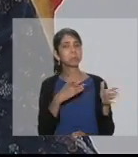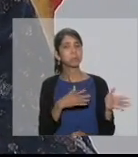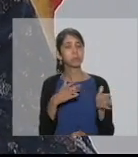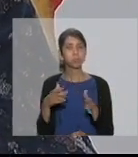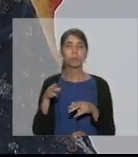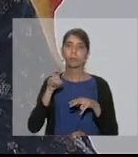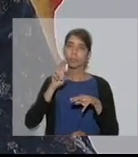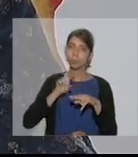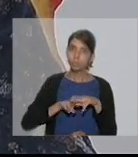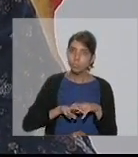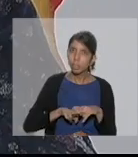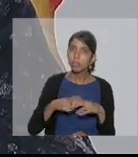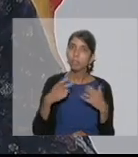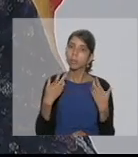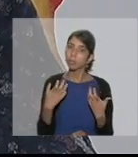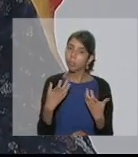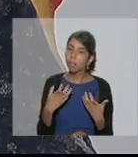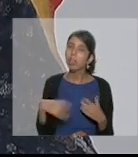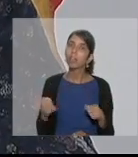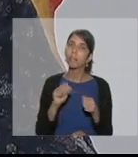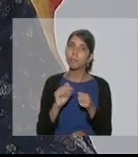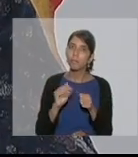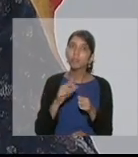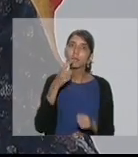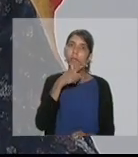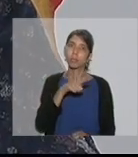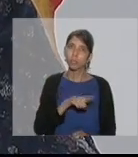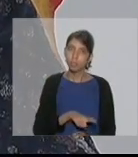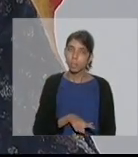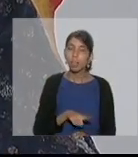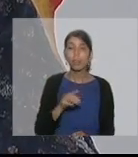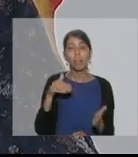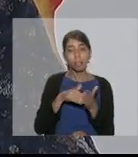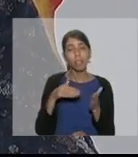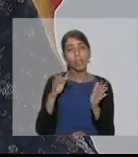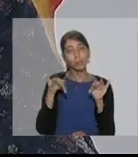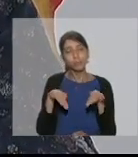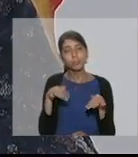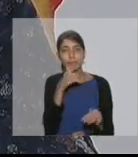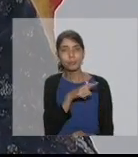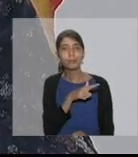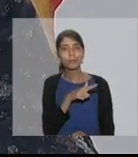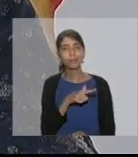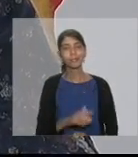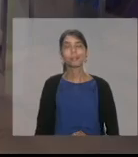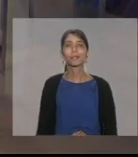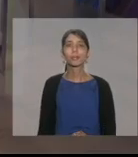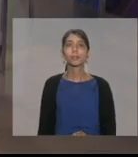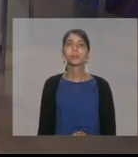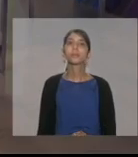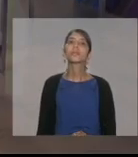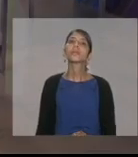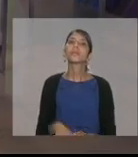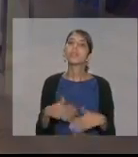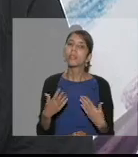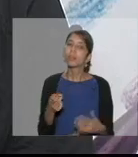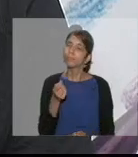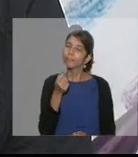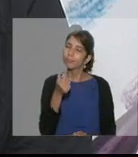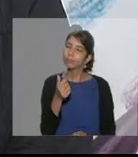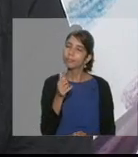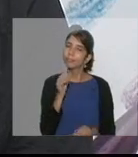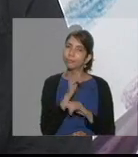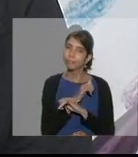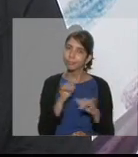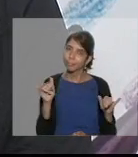Eu sento, me proponho a fazer aquilo ali, eu faço até concluir. Tá vendo, eu acho que pessoal? é disciplina. Então, mais uma dica aí,